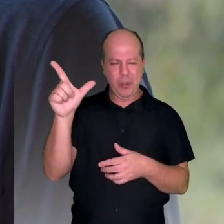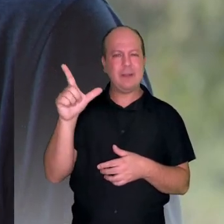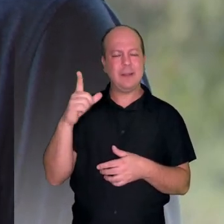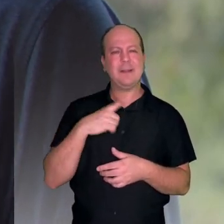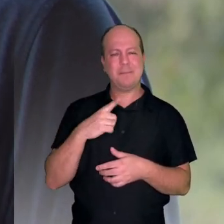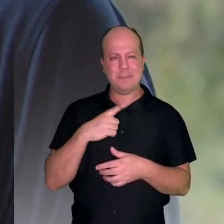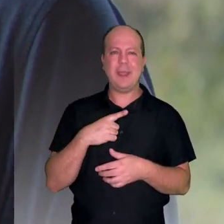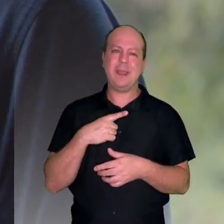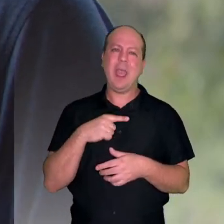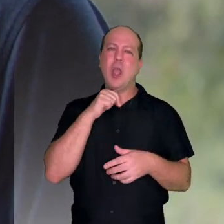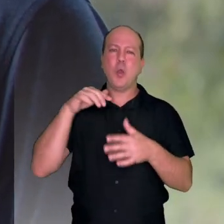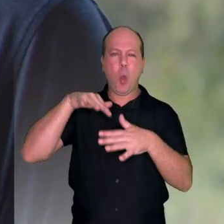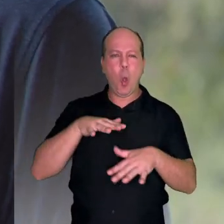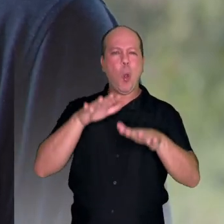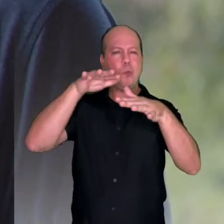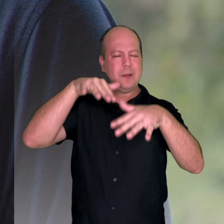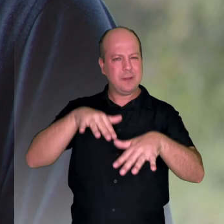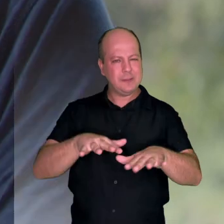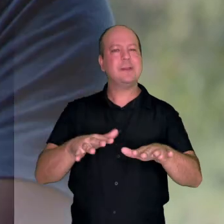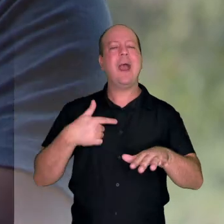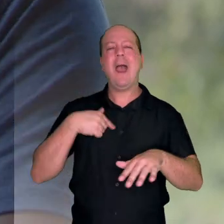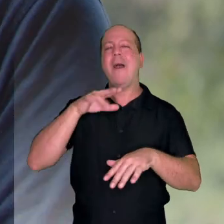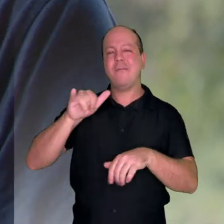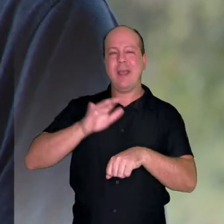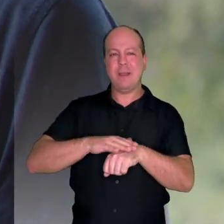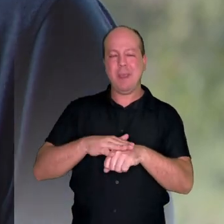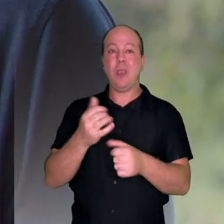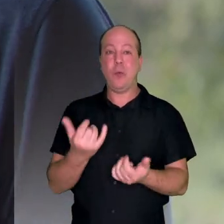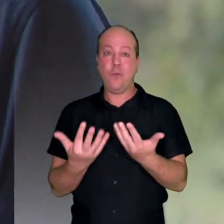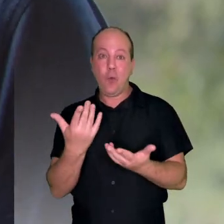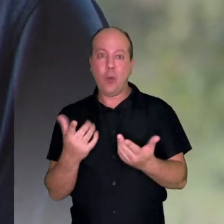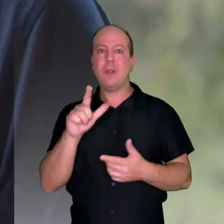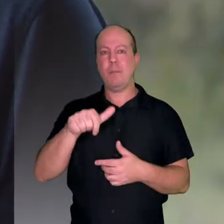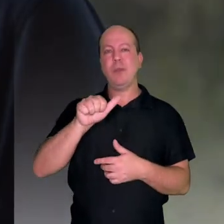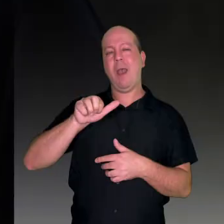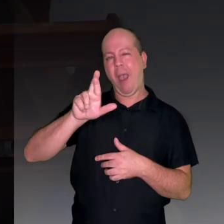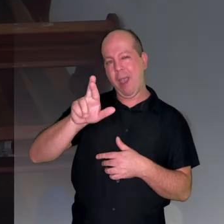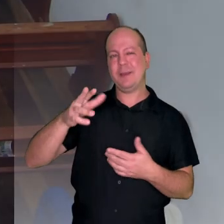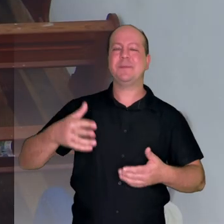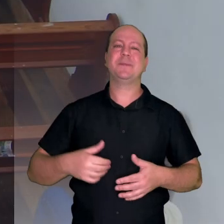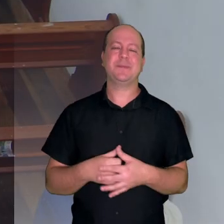peça, Bagatela das Ondas. A gente vai trabalhar o fogo e o ar ainda.